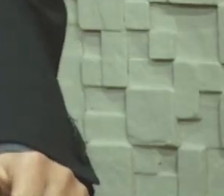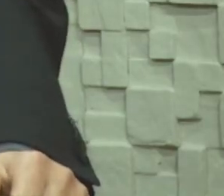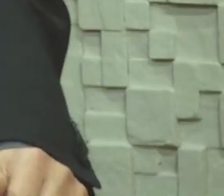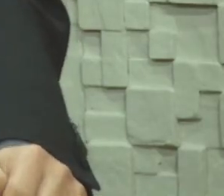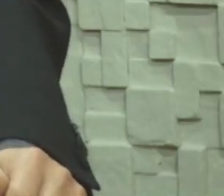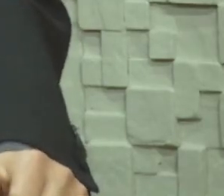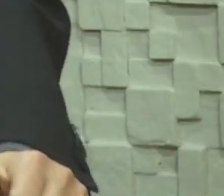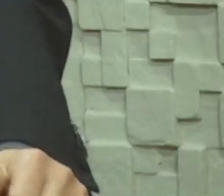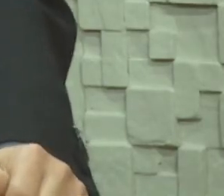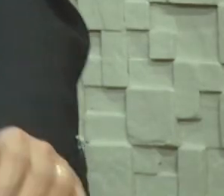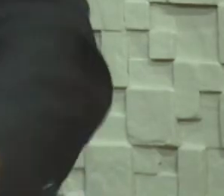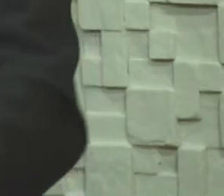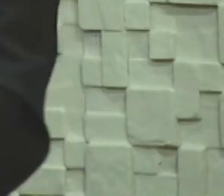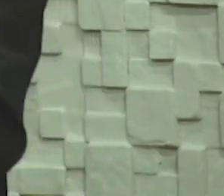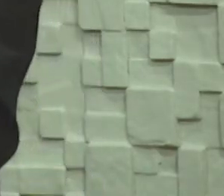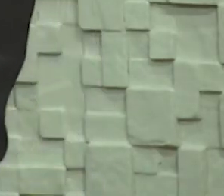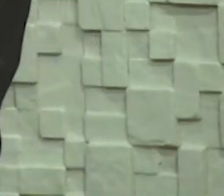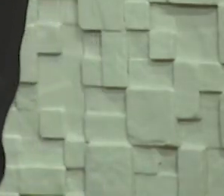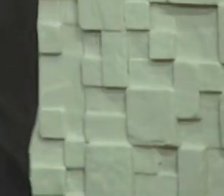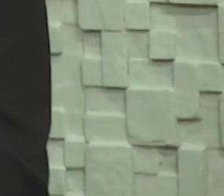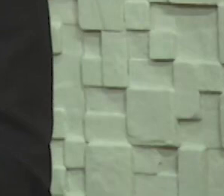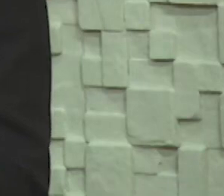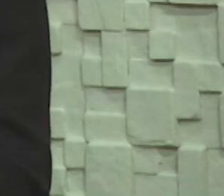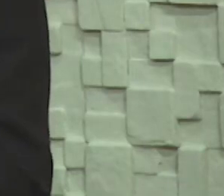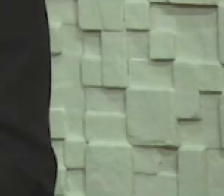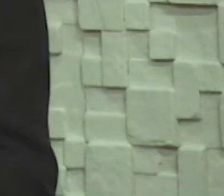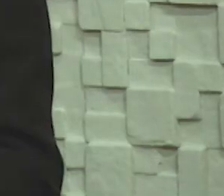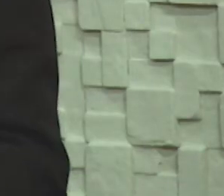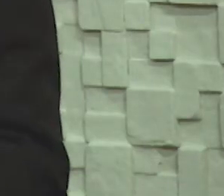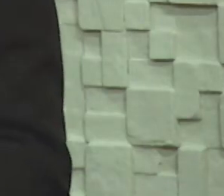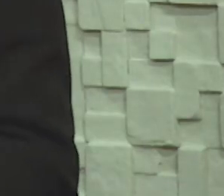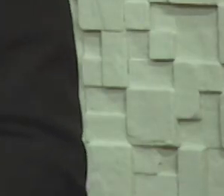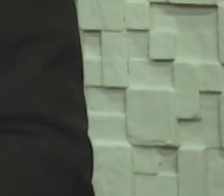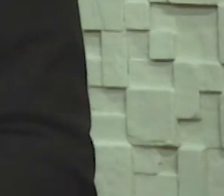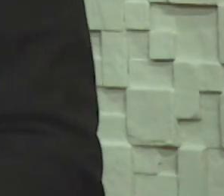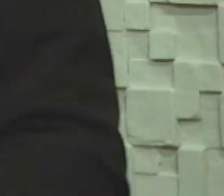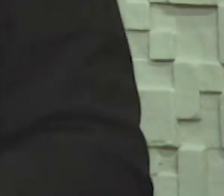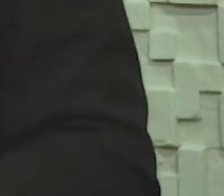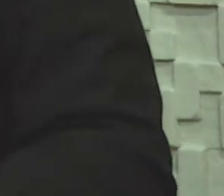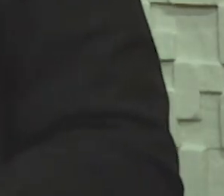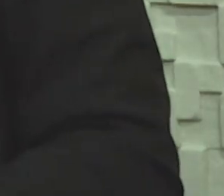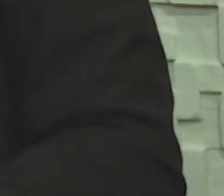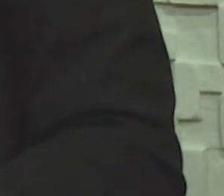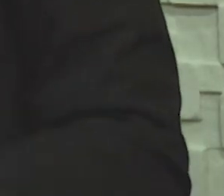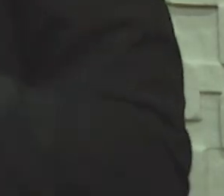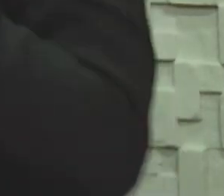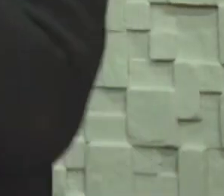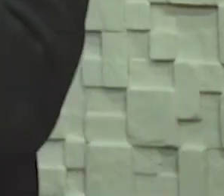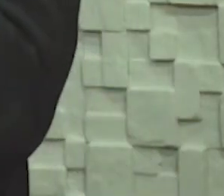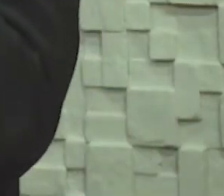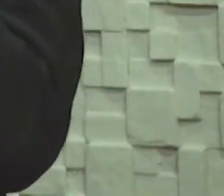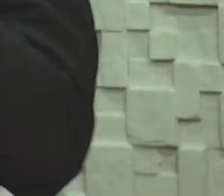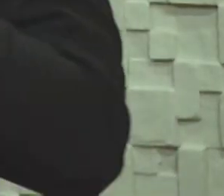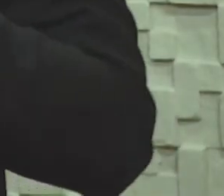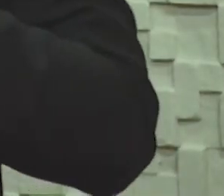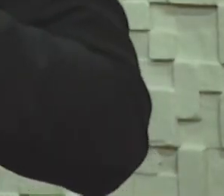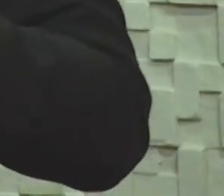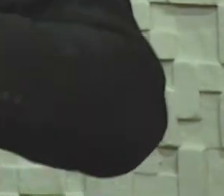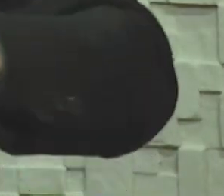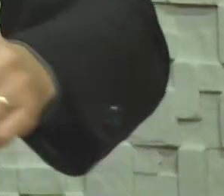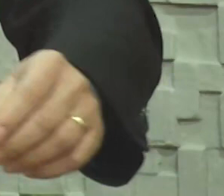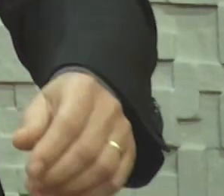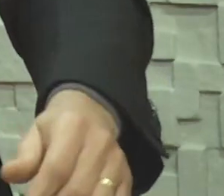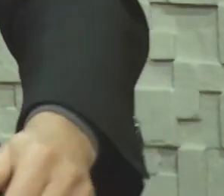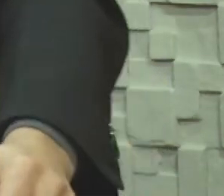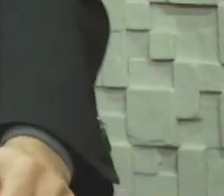pandemia que possamos continuar usando né a máscara fazendo higienização mantendo o distanciamento tá Erechim esteve